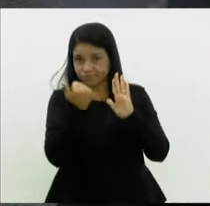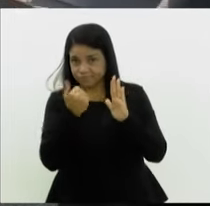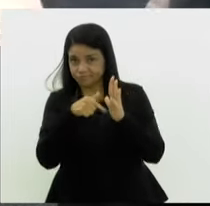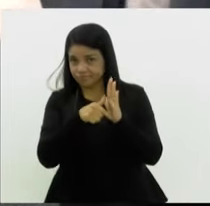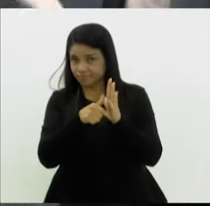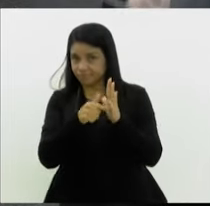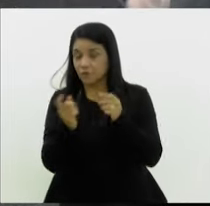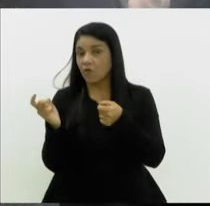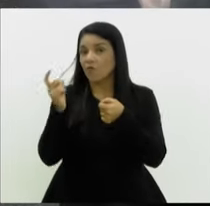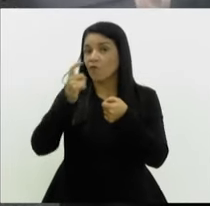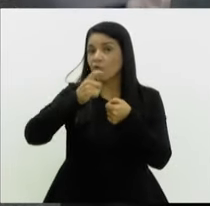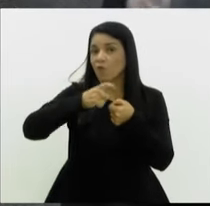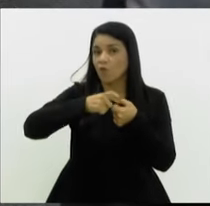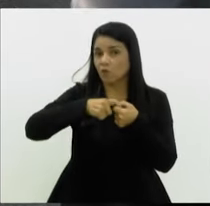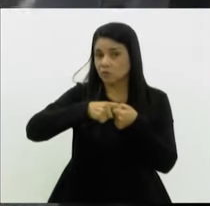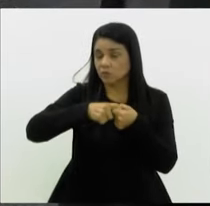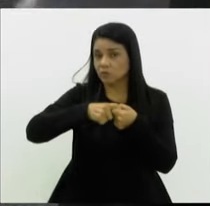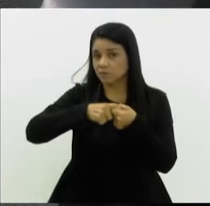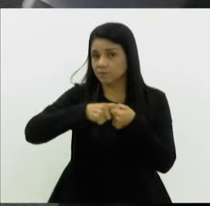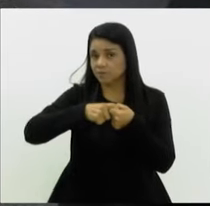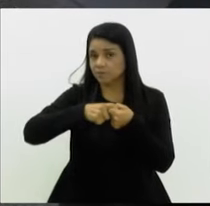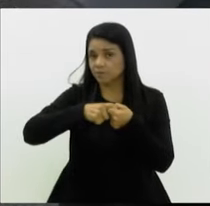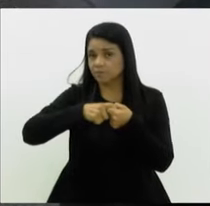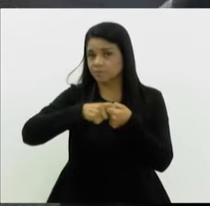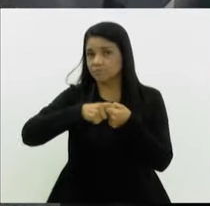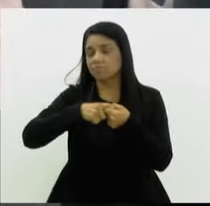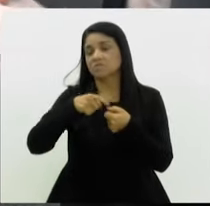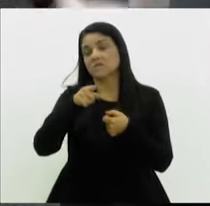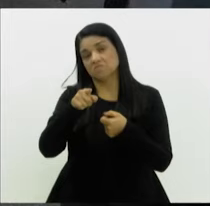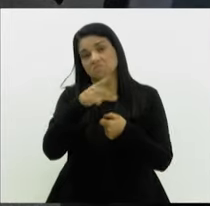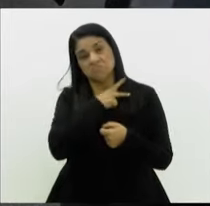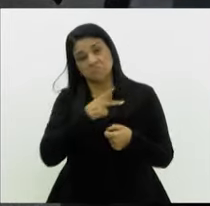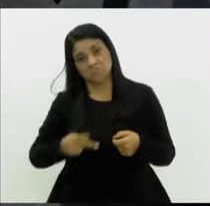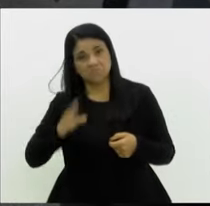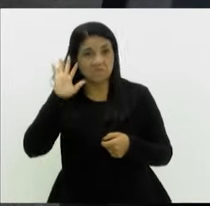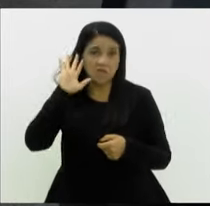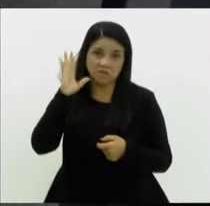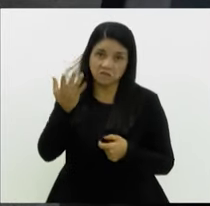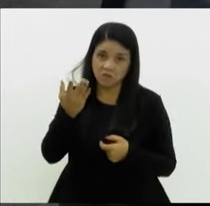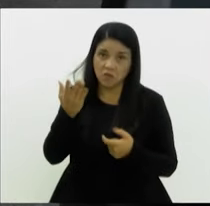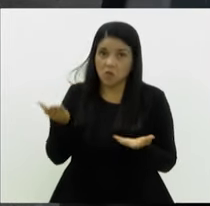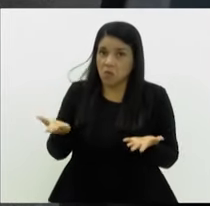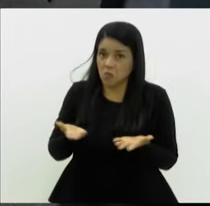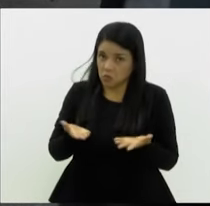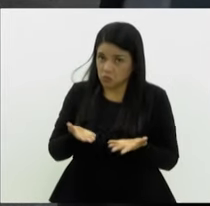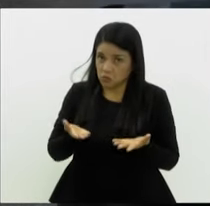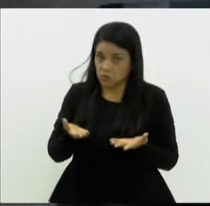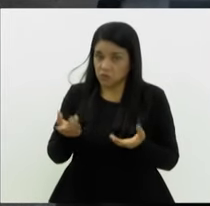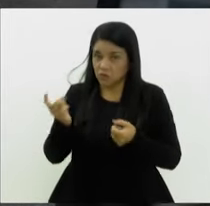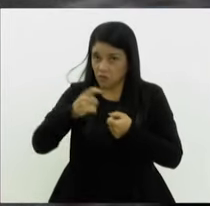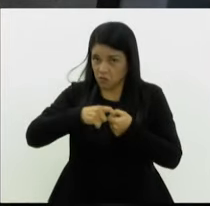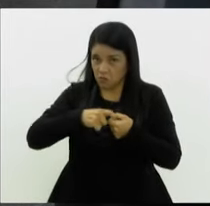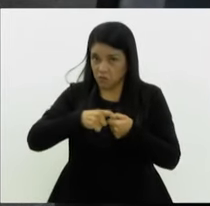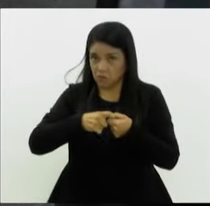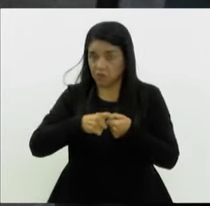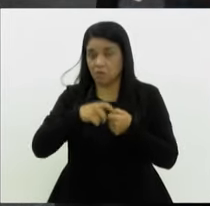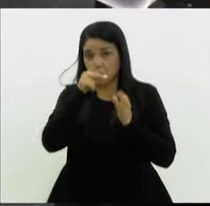Voltará, possivelmente, Vossa Excelência vai decidir, ainda hoje. E se